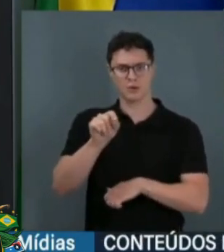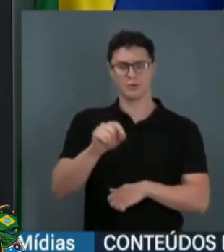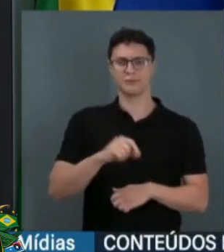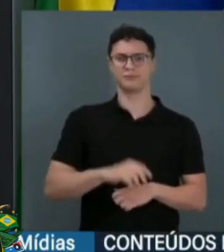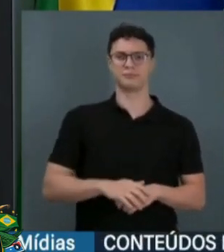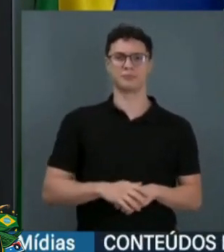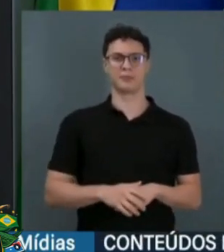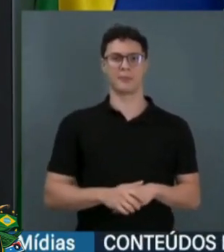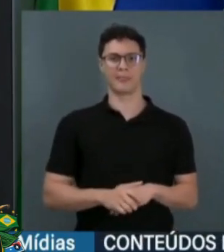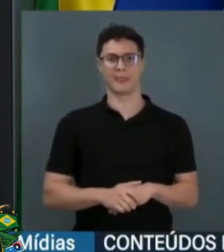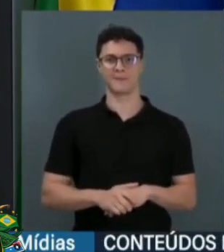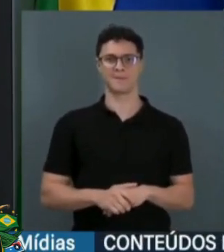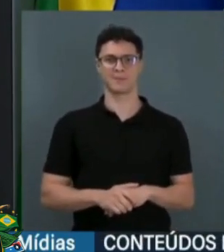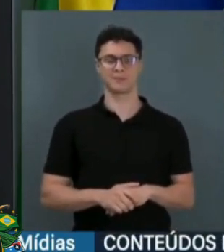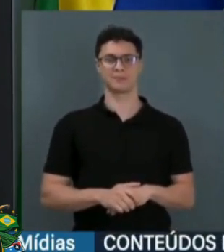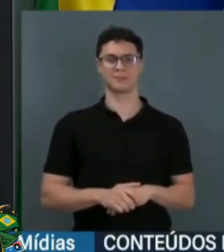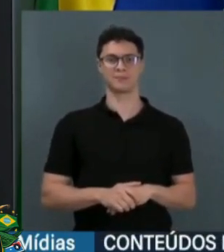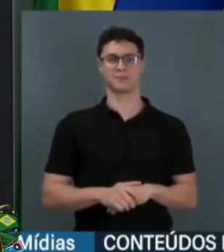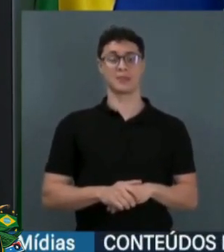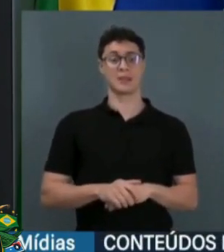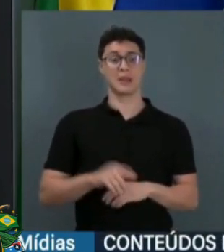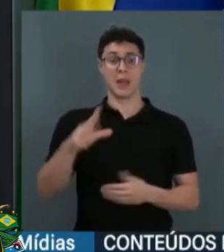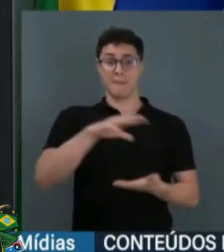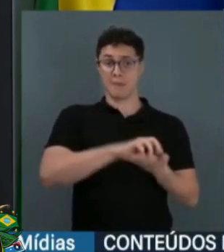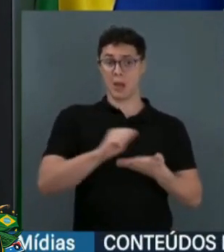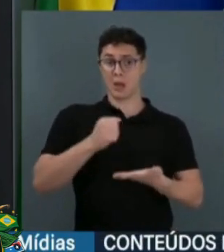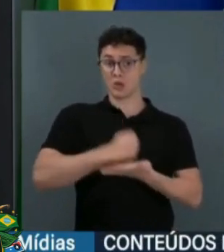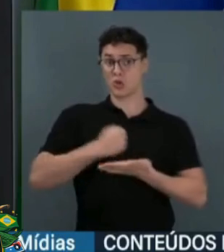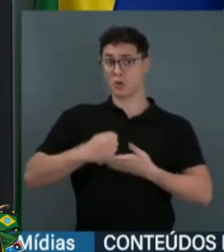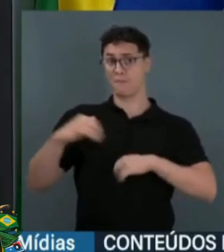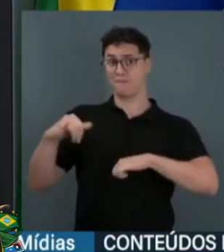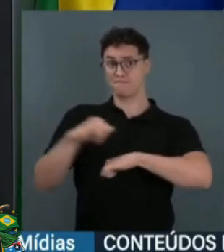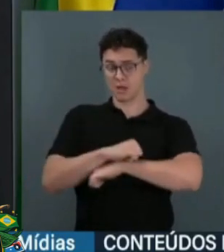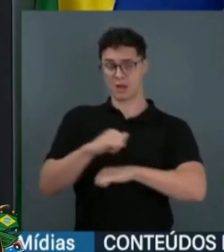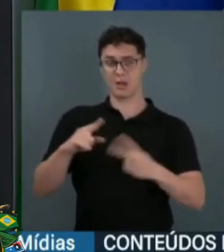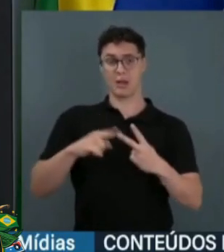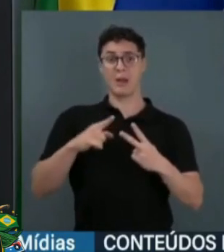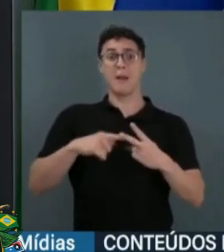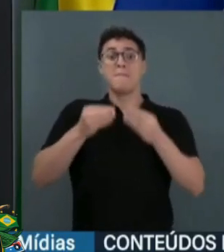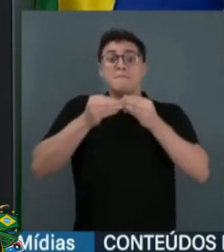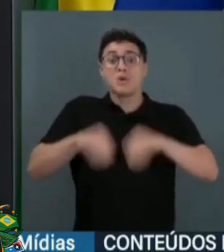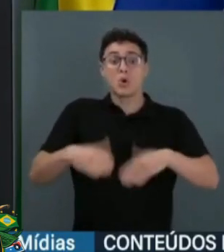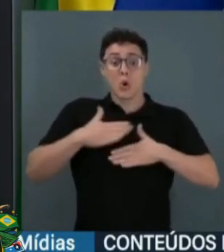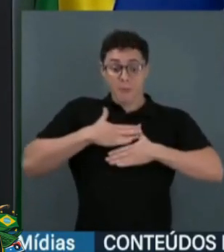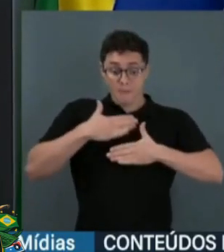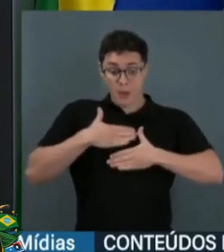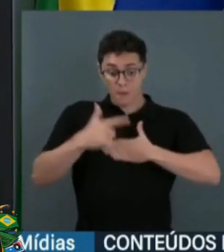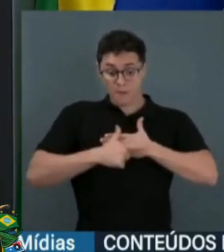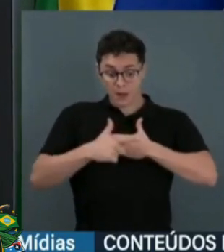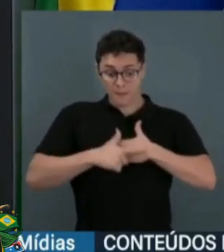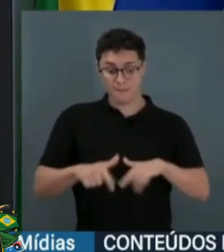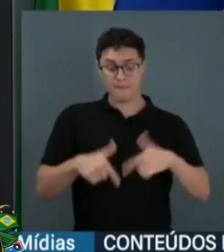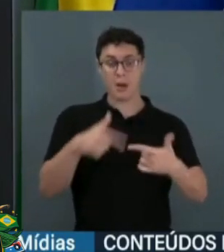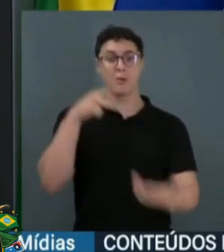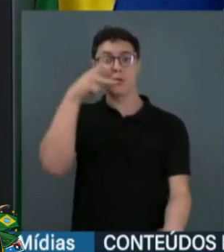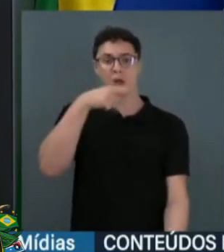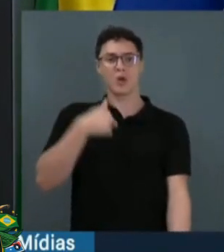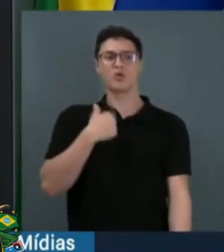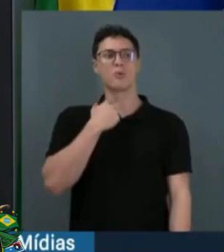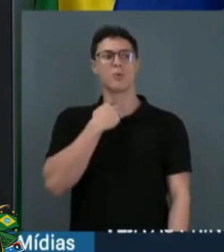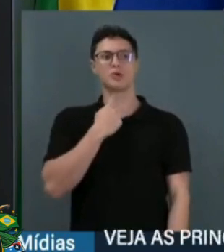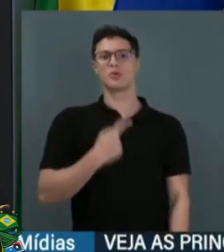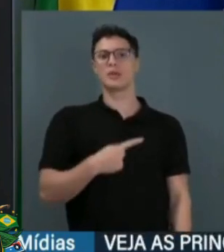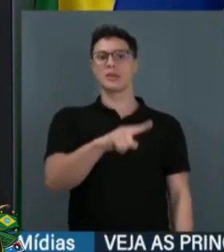pessoal, na defesa nacional, apreender o seu passaporte diplomático prejudica a minha função como parlamentar, ou seja, me impede de exercer a